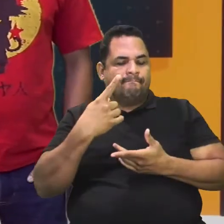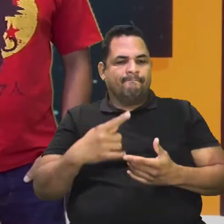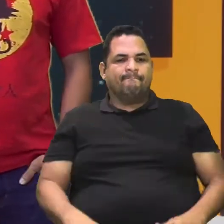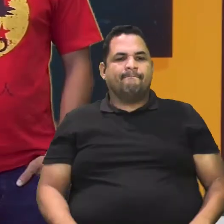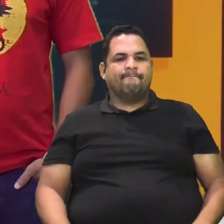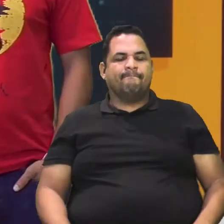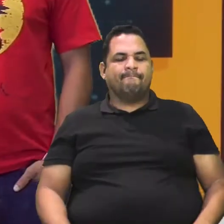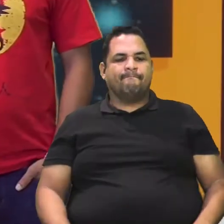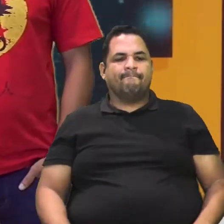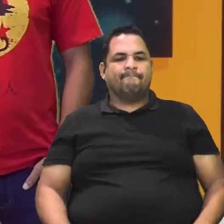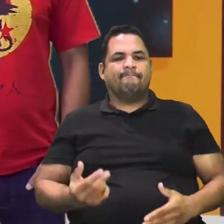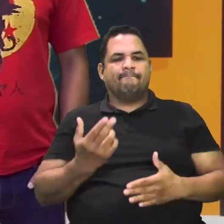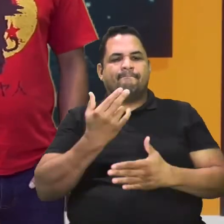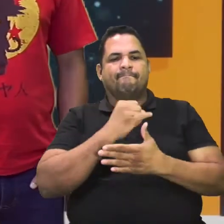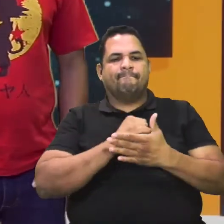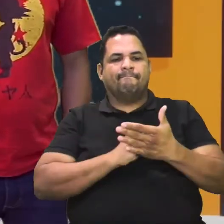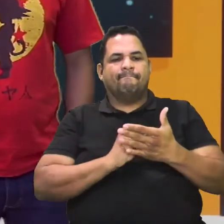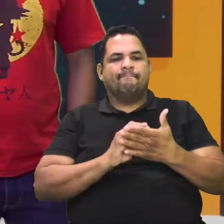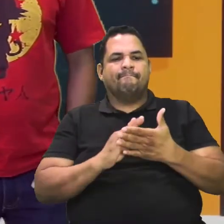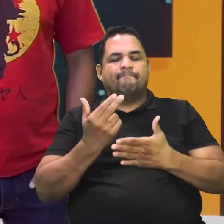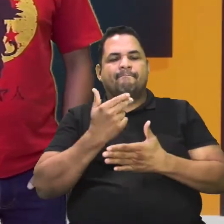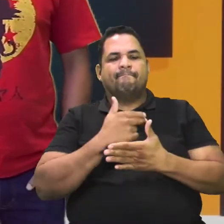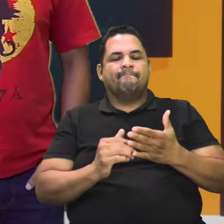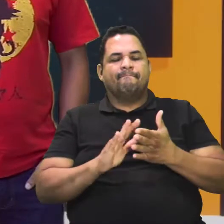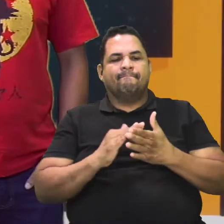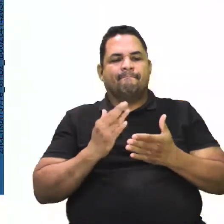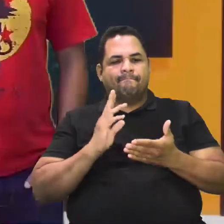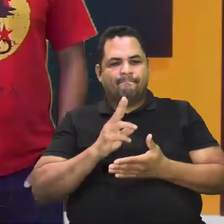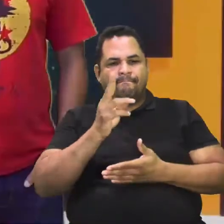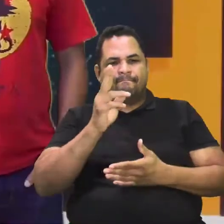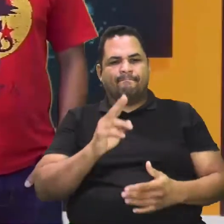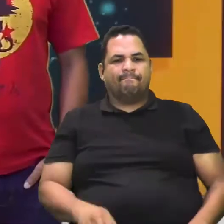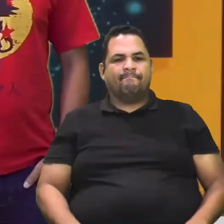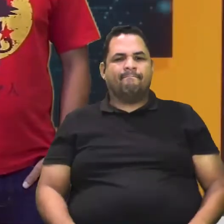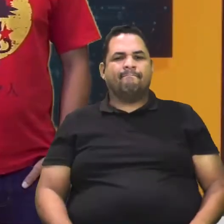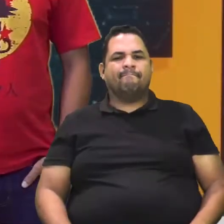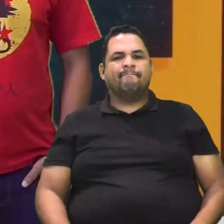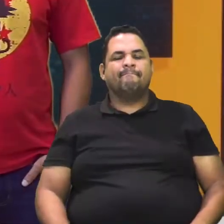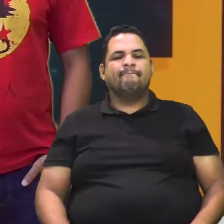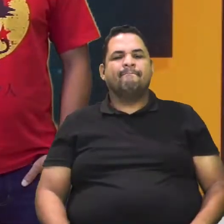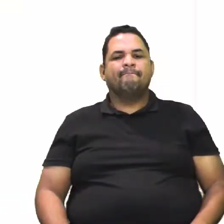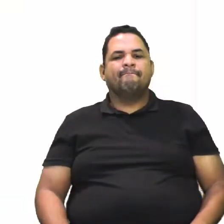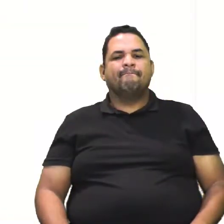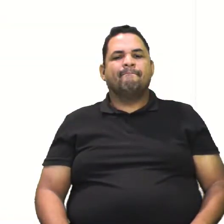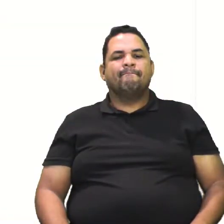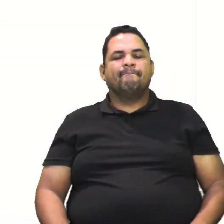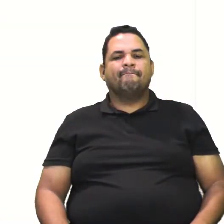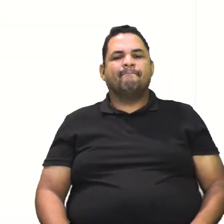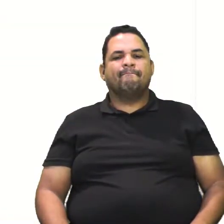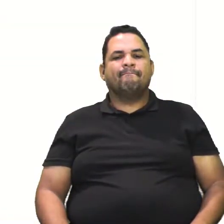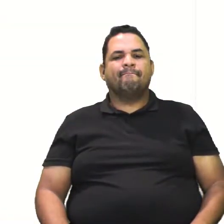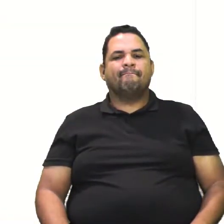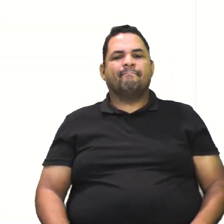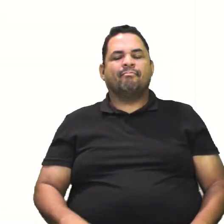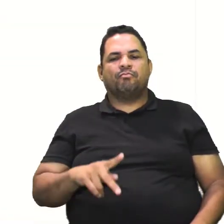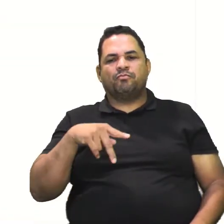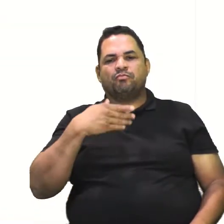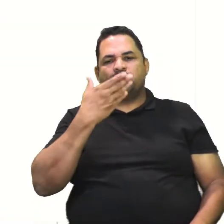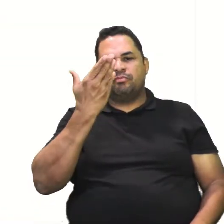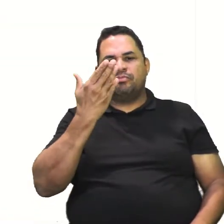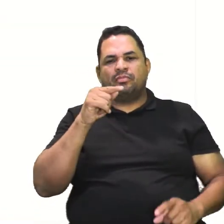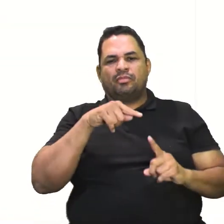figuras. Certo? Beleza, certinho. Então, vamos à frente, né? Vamos lá? E agora? Agora vamos falar um pouquinho de cada, olha